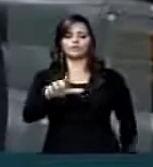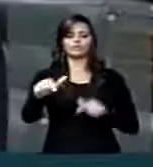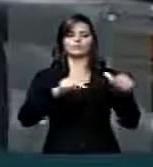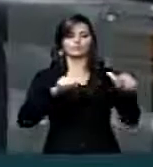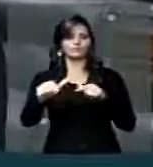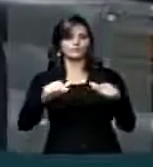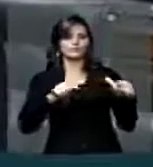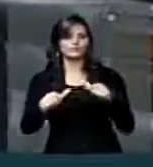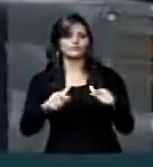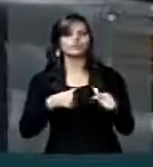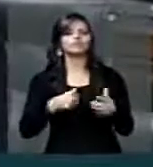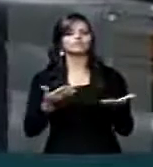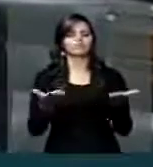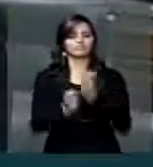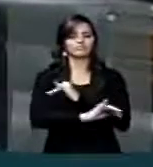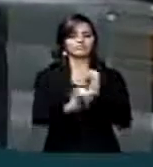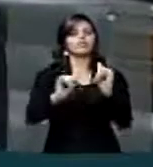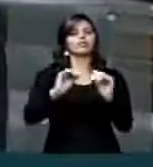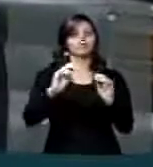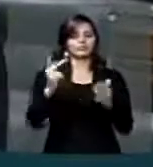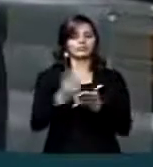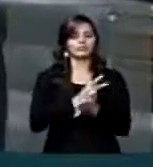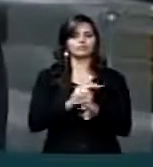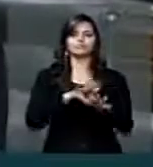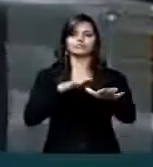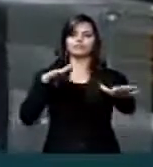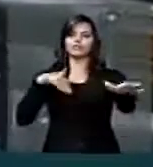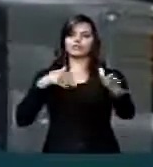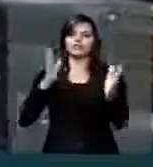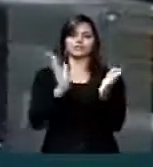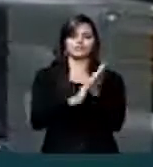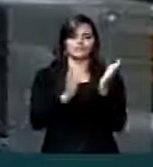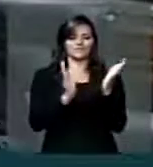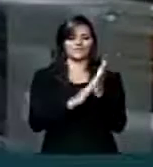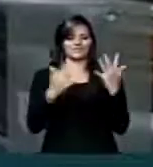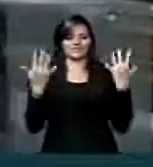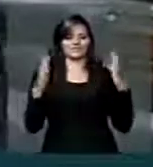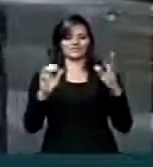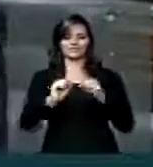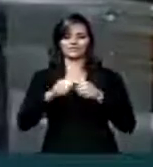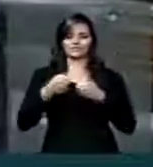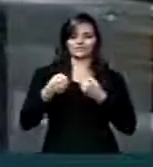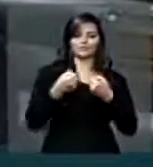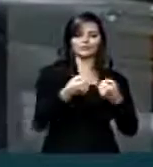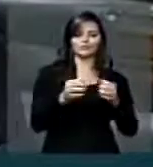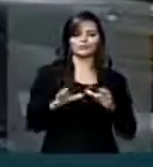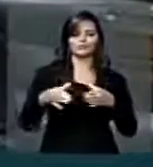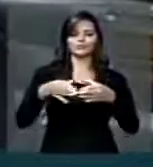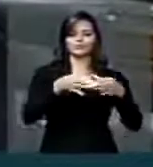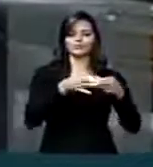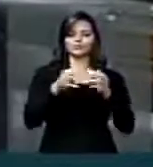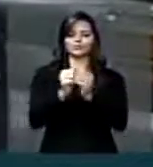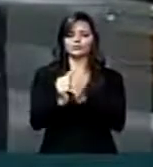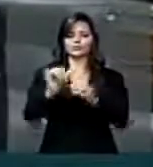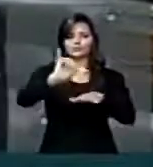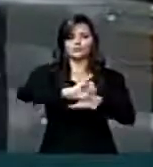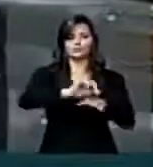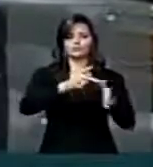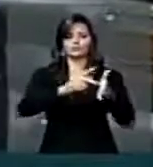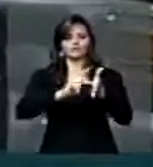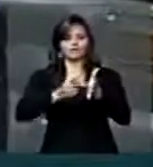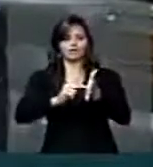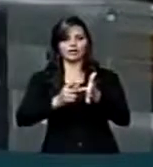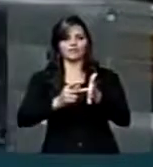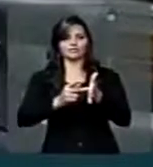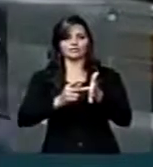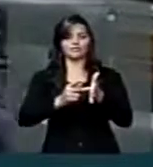este acontecimento. Quero aplaudir este esforço conjunto de todas as centrais,